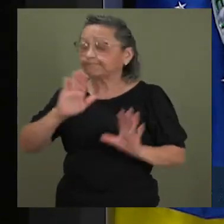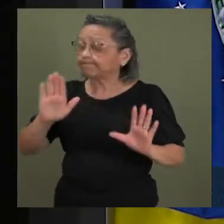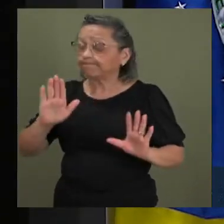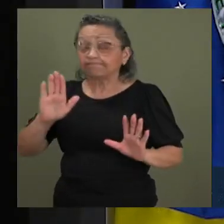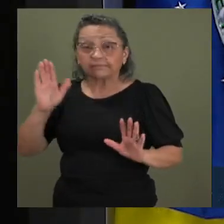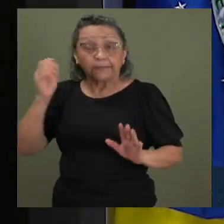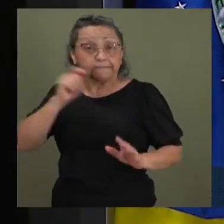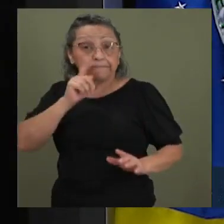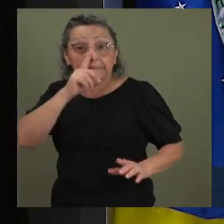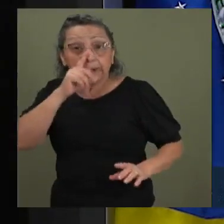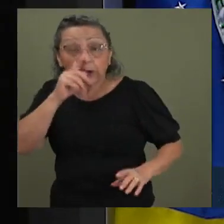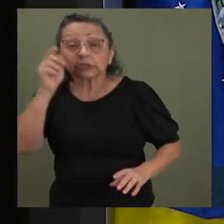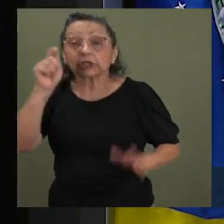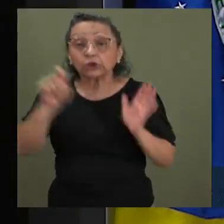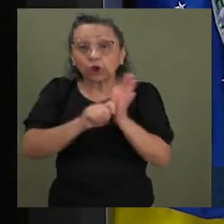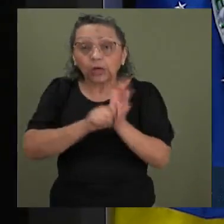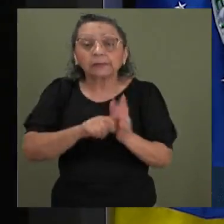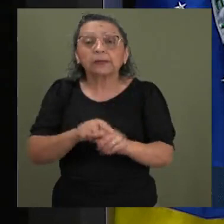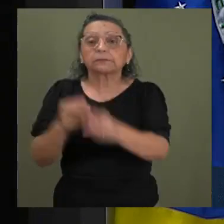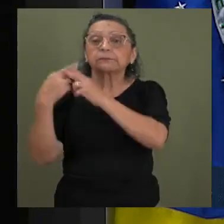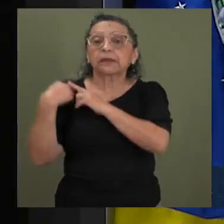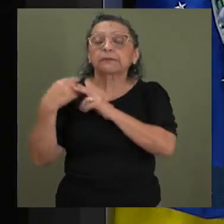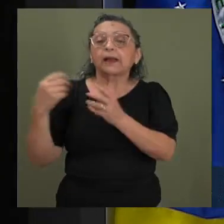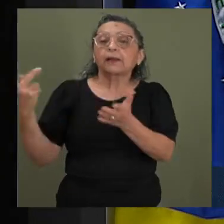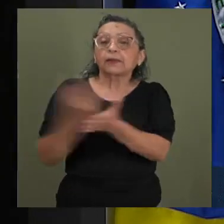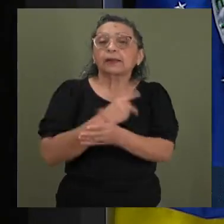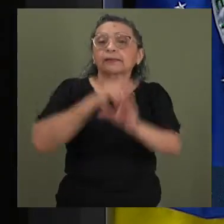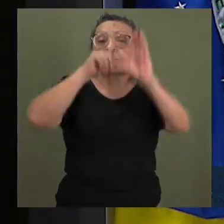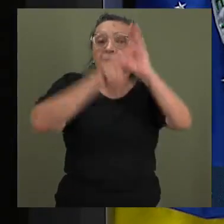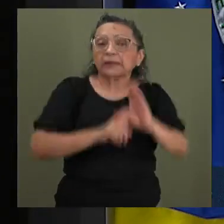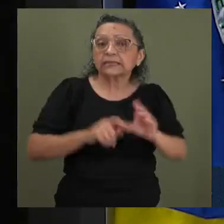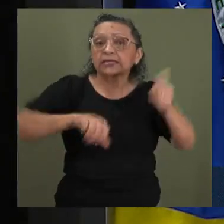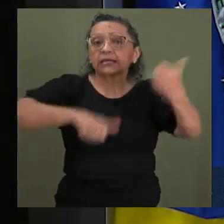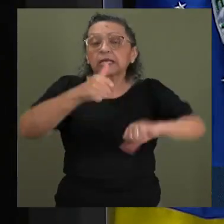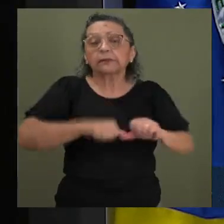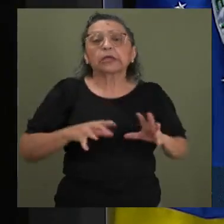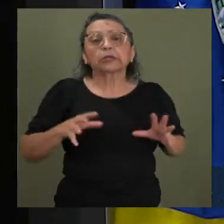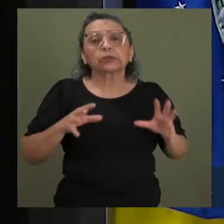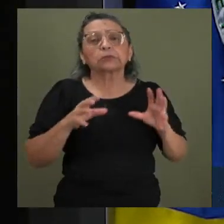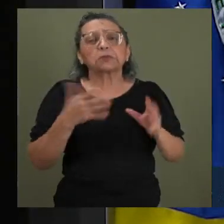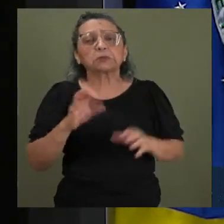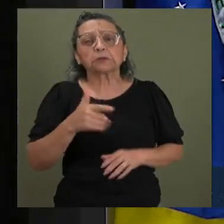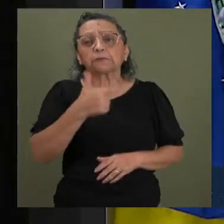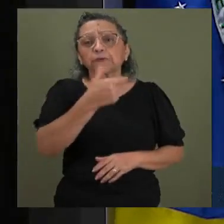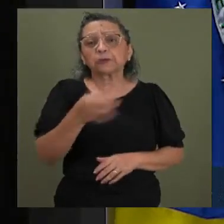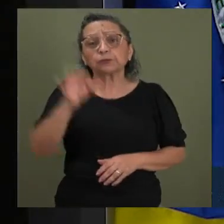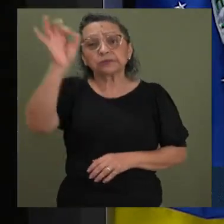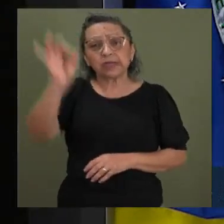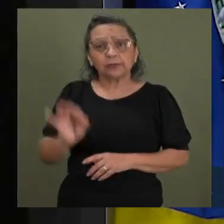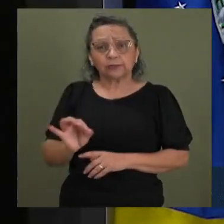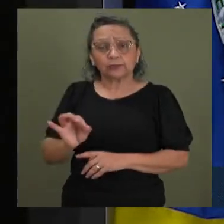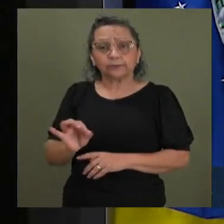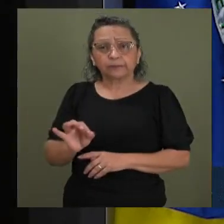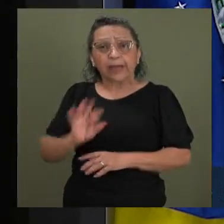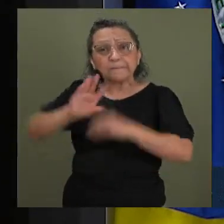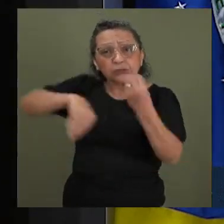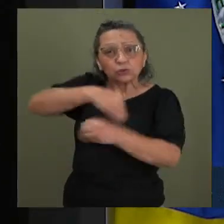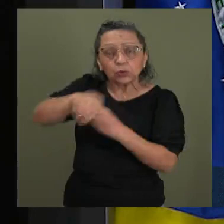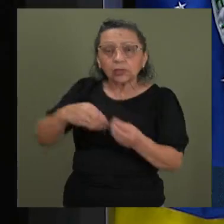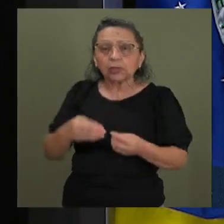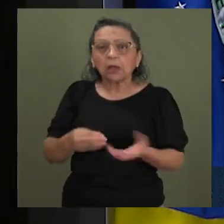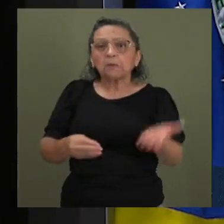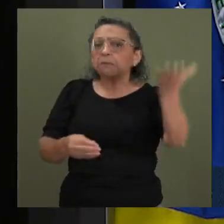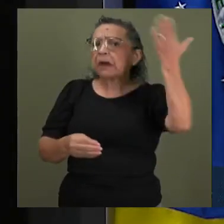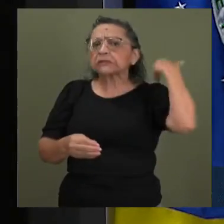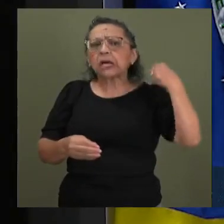e responsável por causar a dependência química, está em torno de 20%. Nos anos 70 não chegava